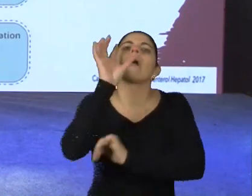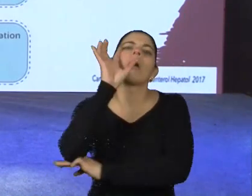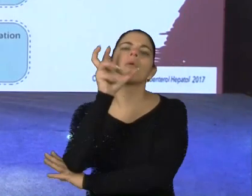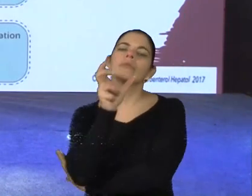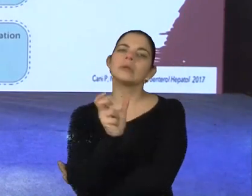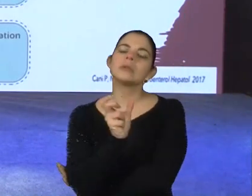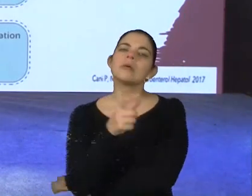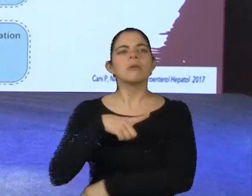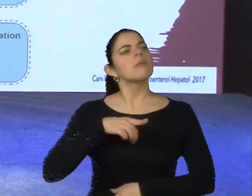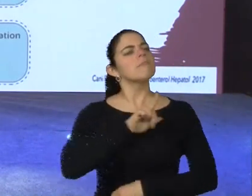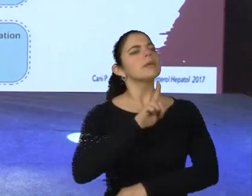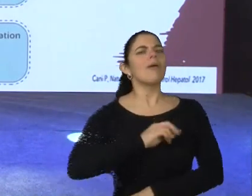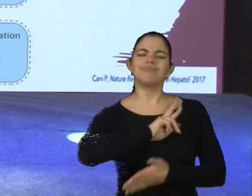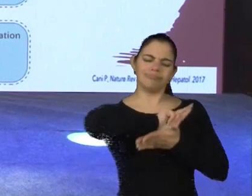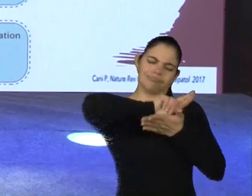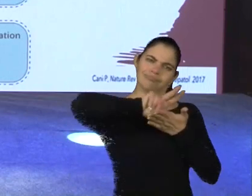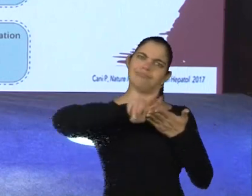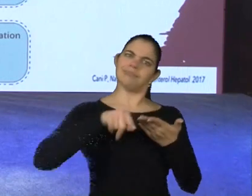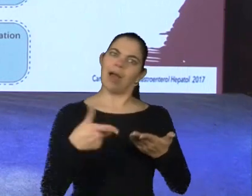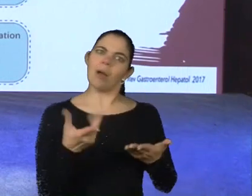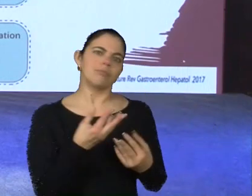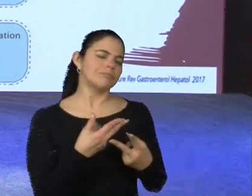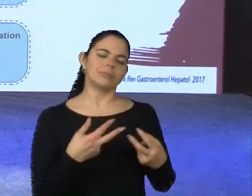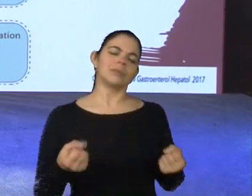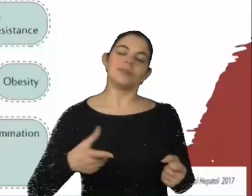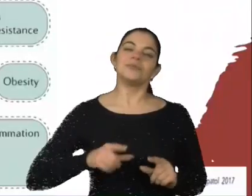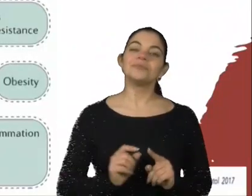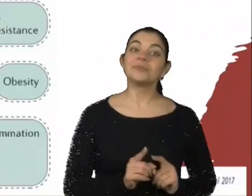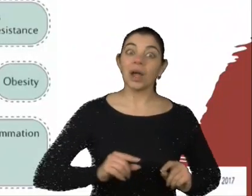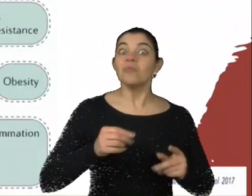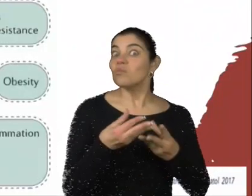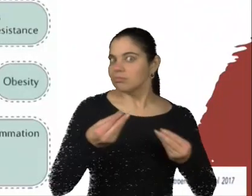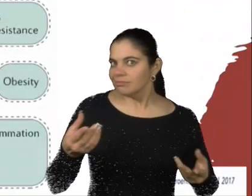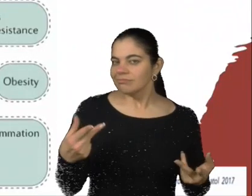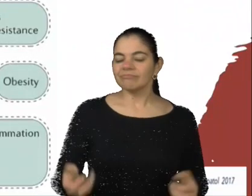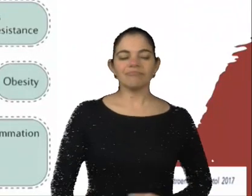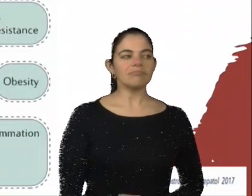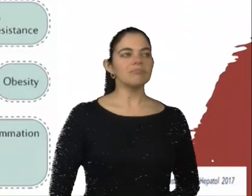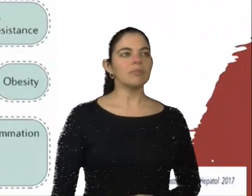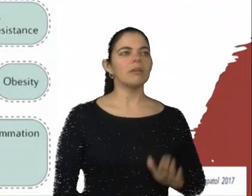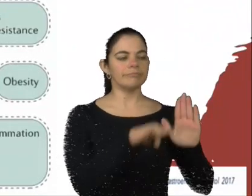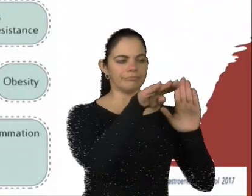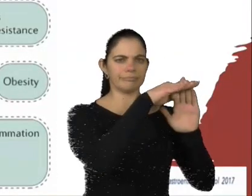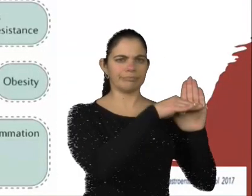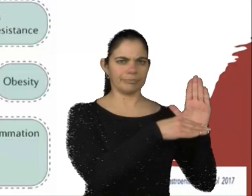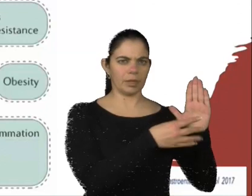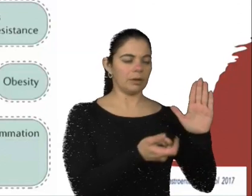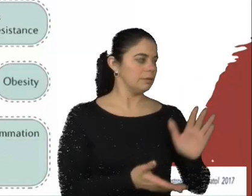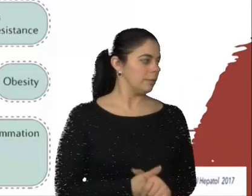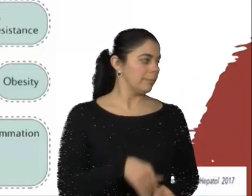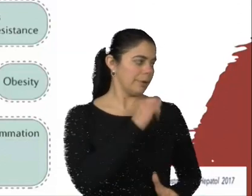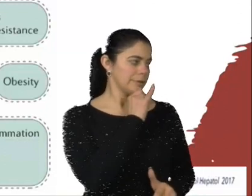Tem várias coisas, tem N fatores. Eu trouxe aqui alguns itens. Esse daqui é